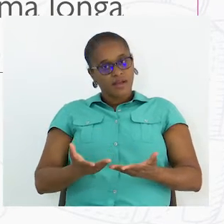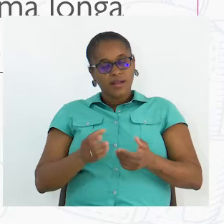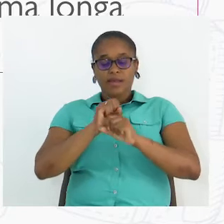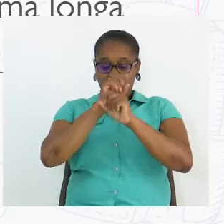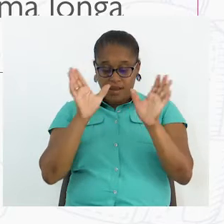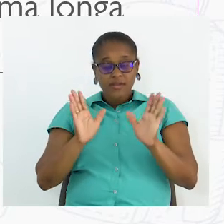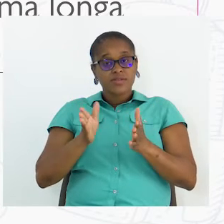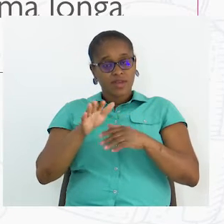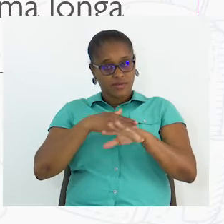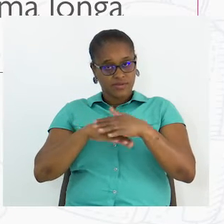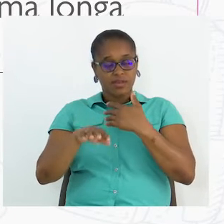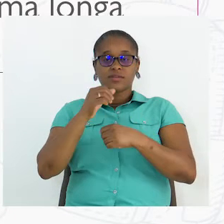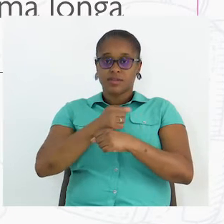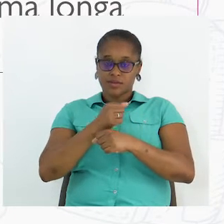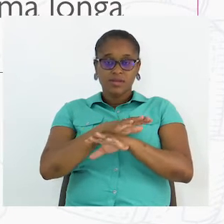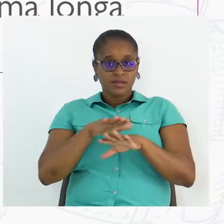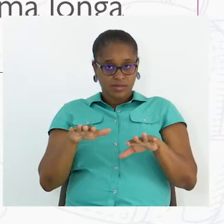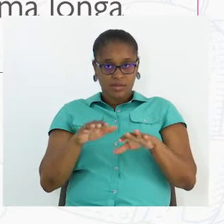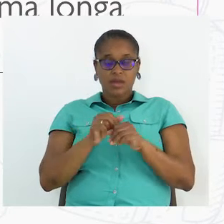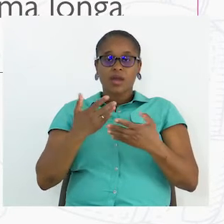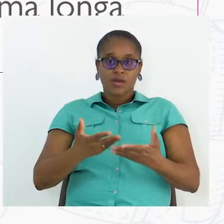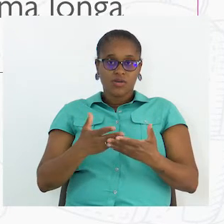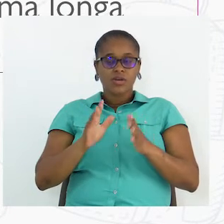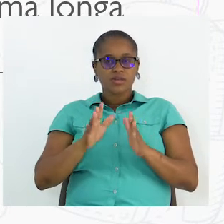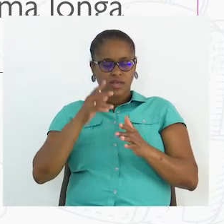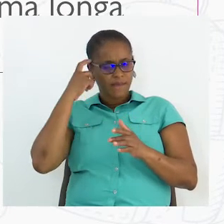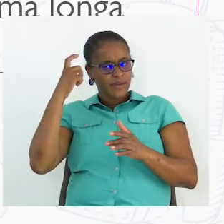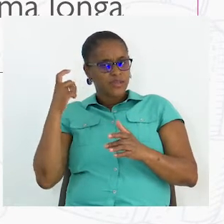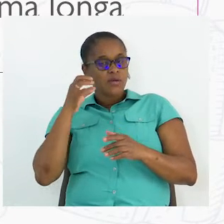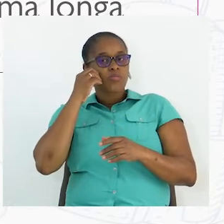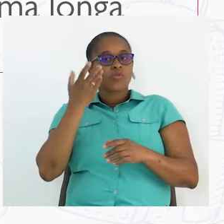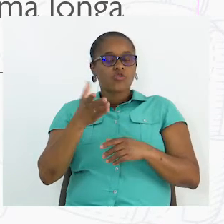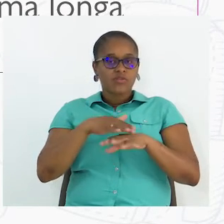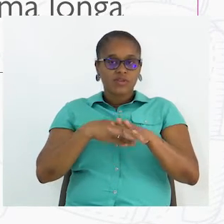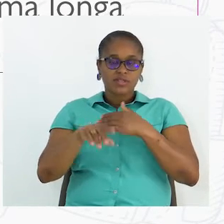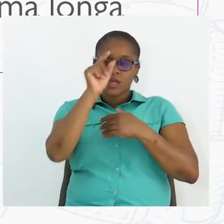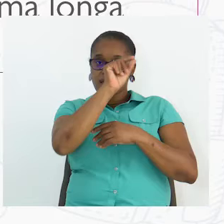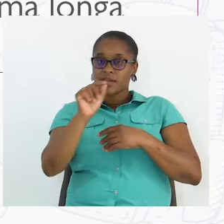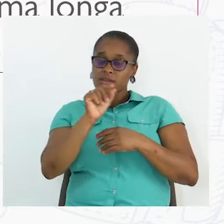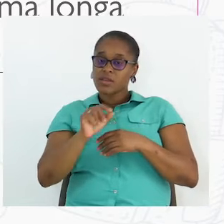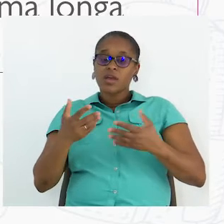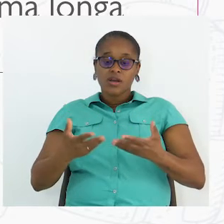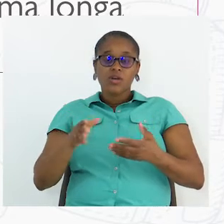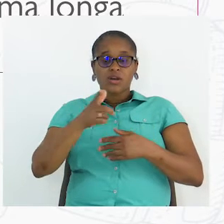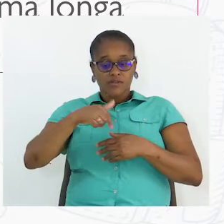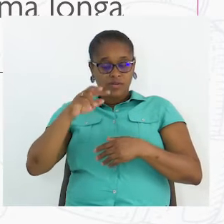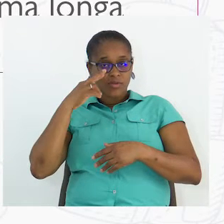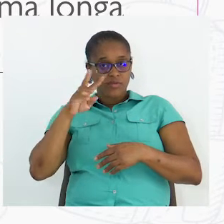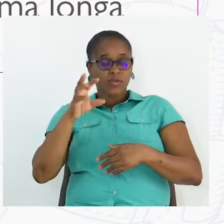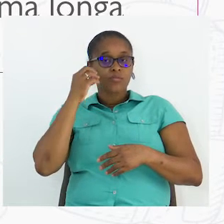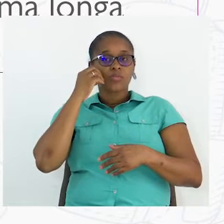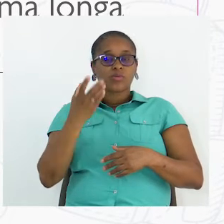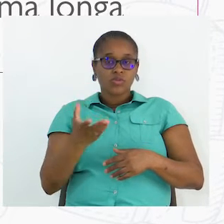Certamente já fizeram o exercício, agora, ou então já pensaram como é que vão fazer a associação, agora vamos ver como